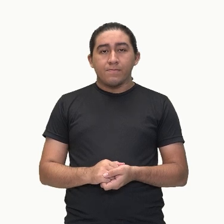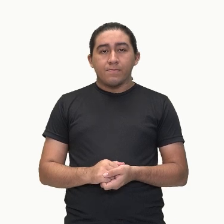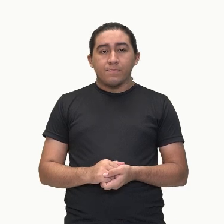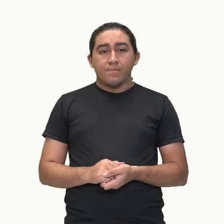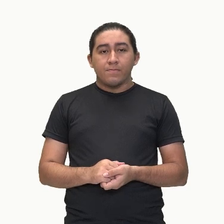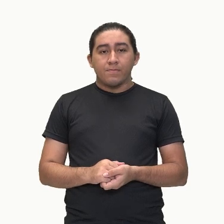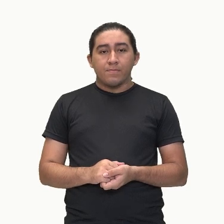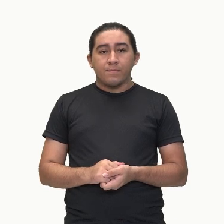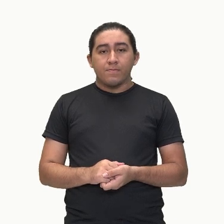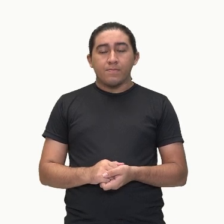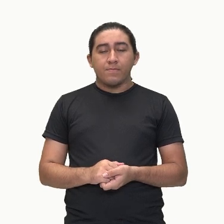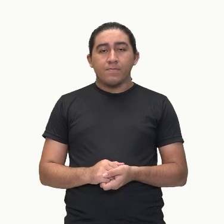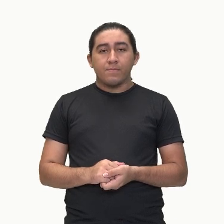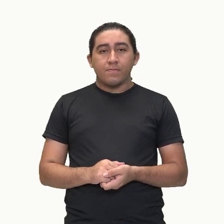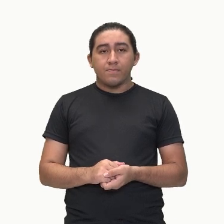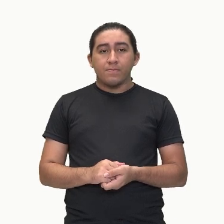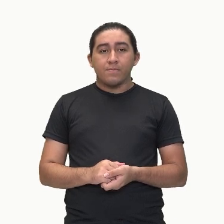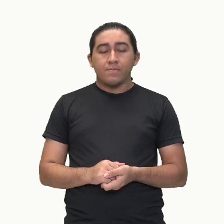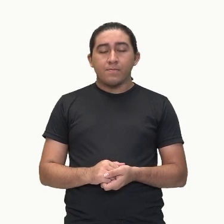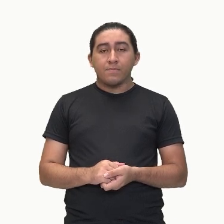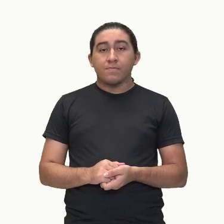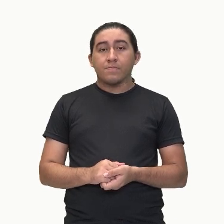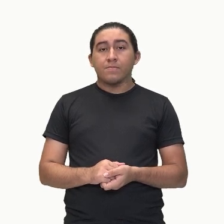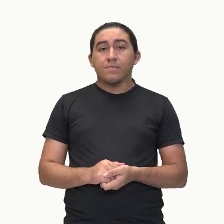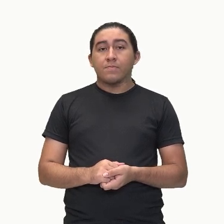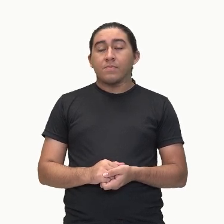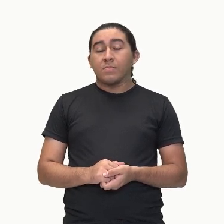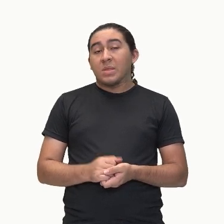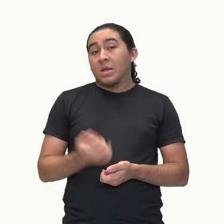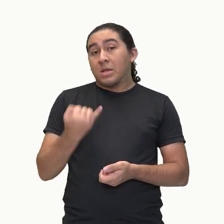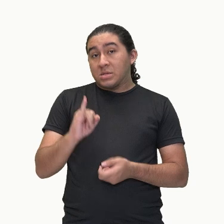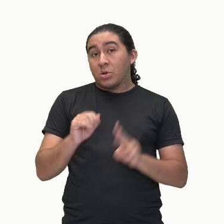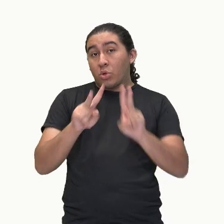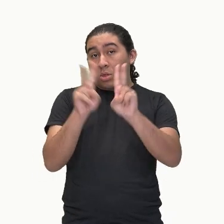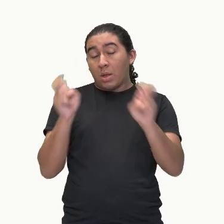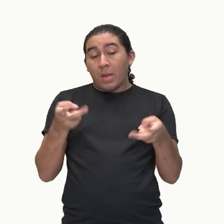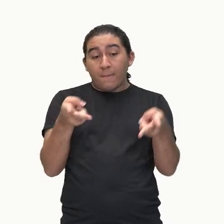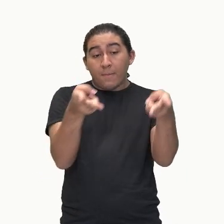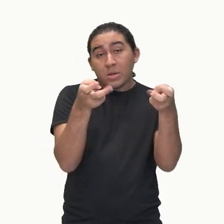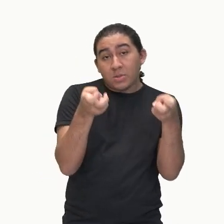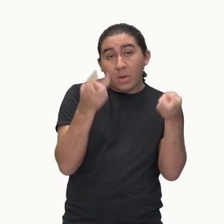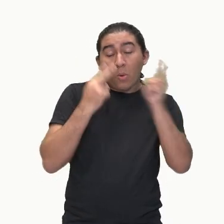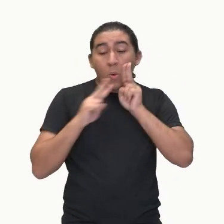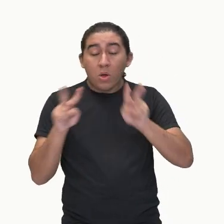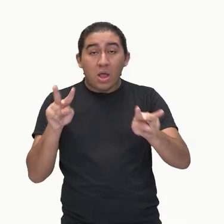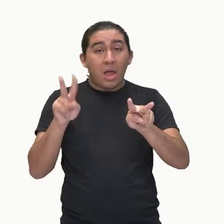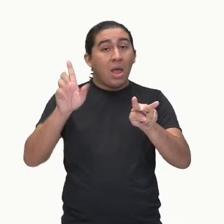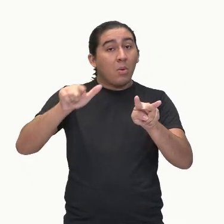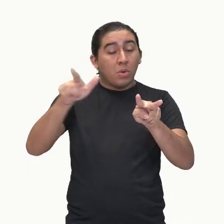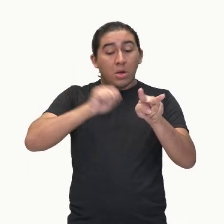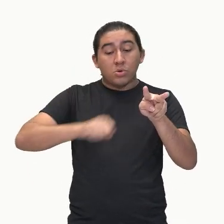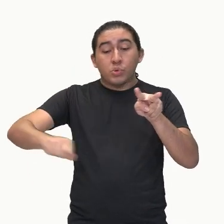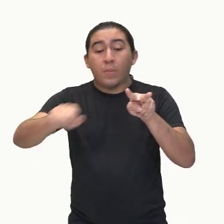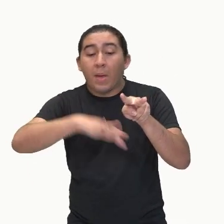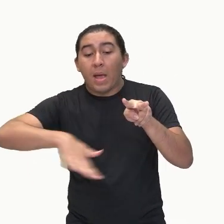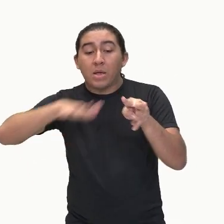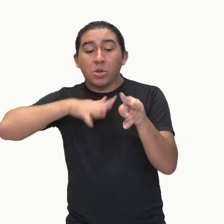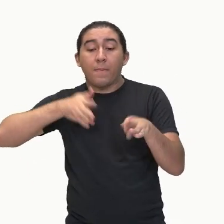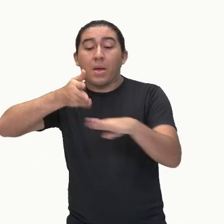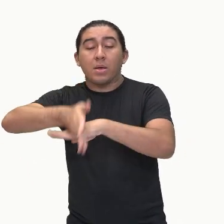falando dessa concepção de eu estar imersa. Então, eu